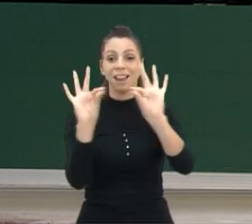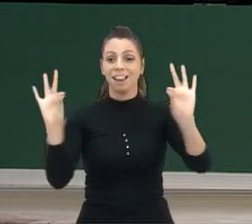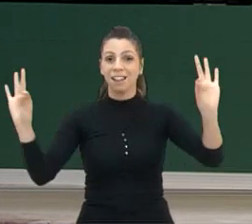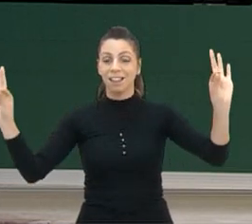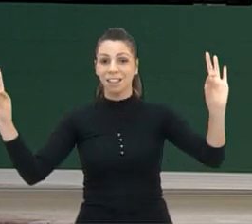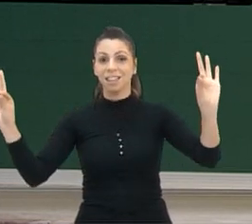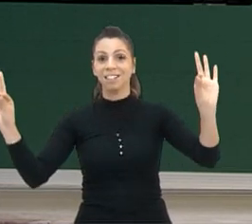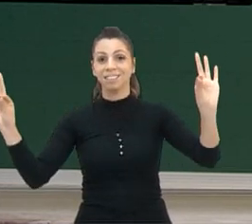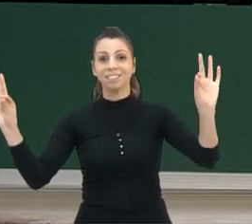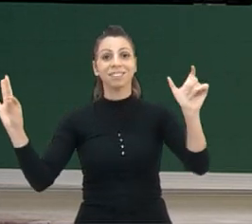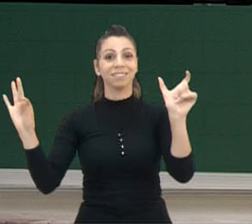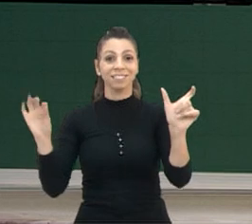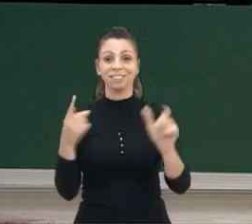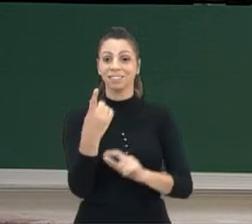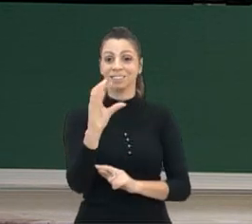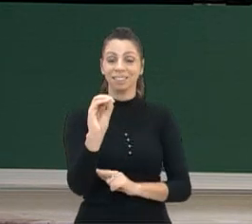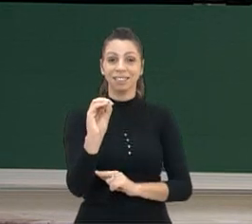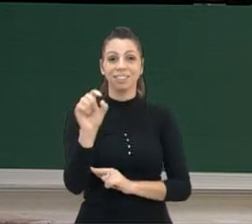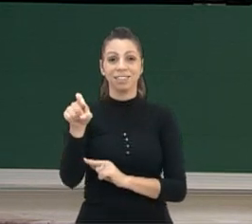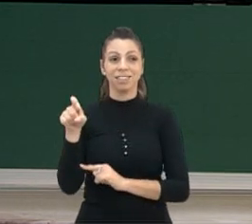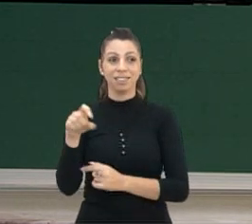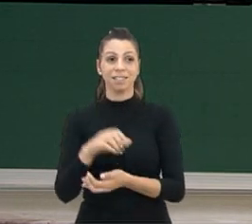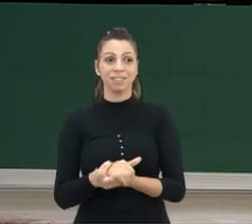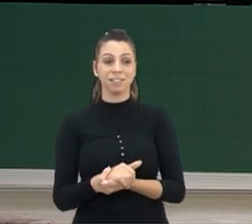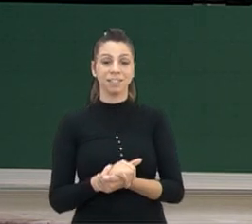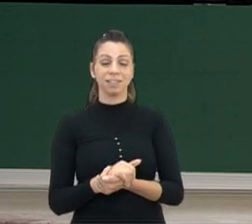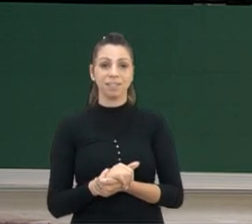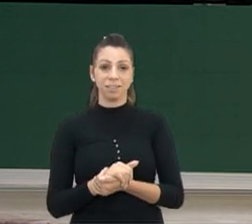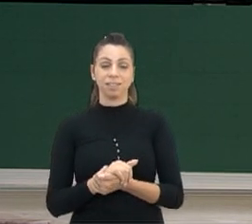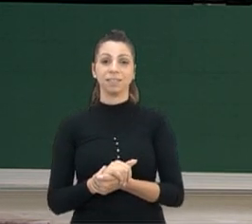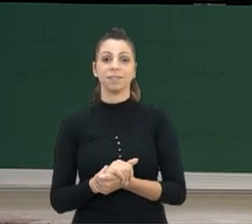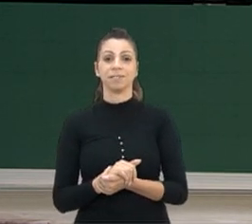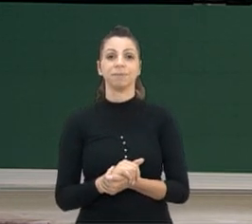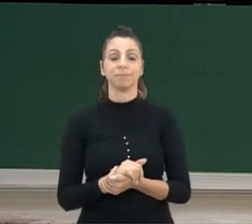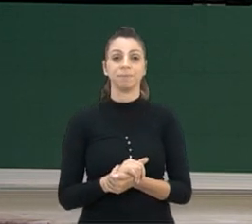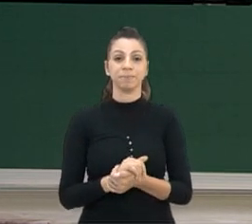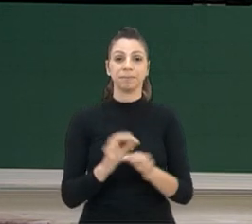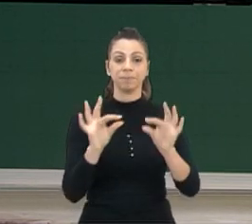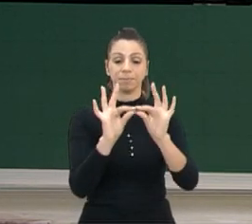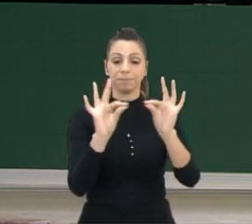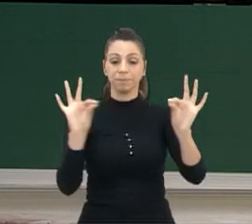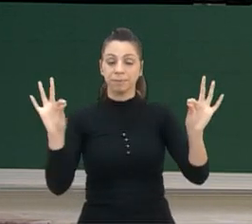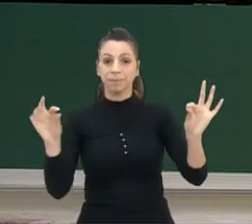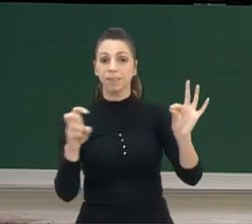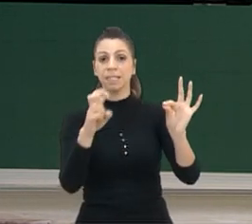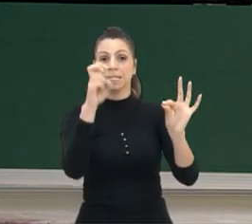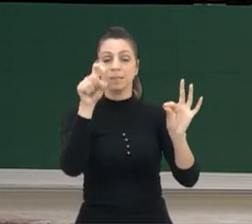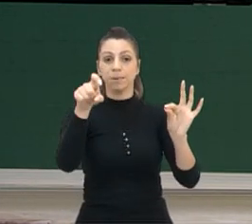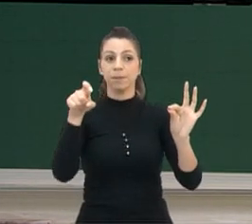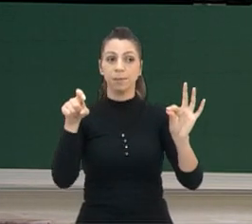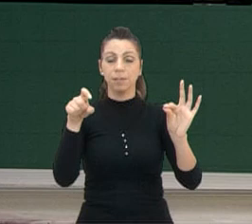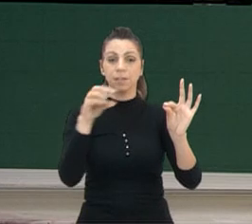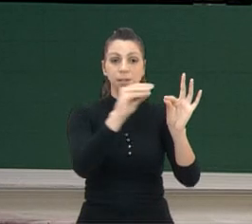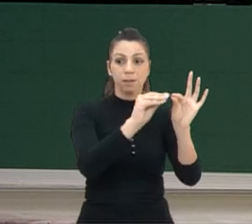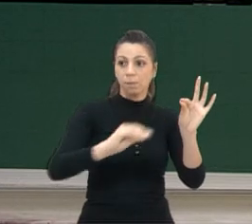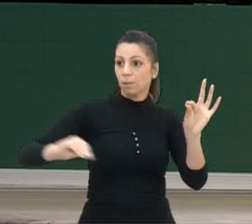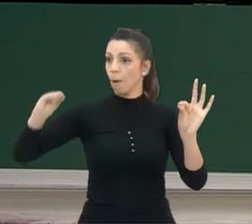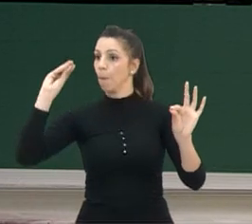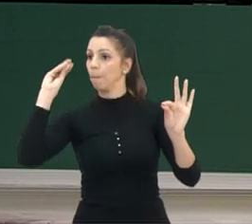Então, quantas vezes essa peça, que mede 5 por x, ou seja, 5x, quantas vezes esse pedaço cabe aqui dentro?